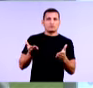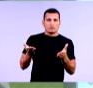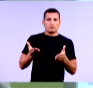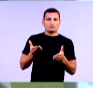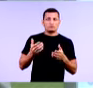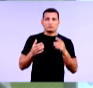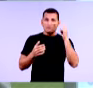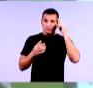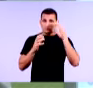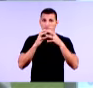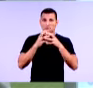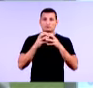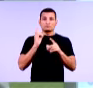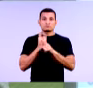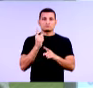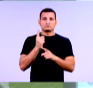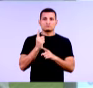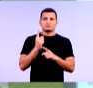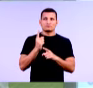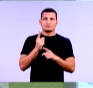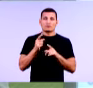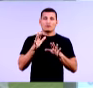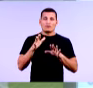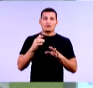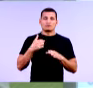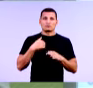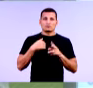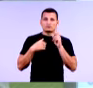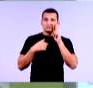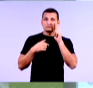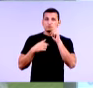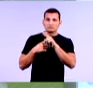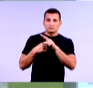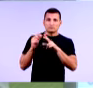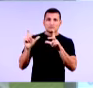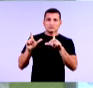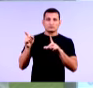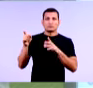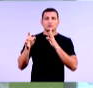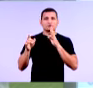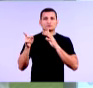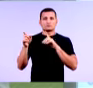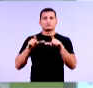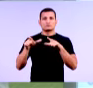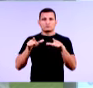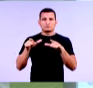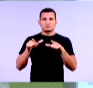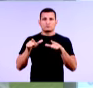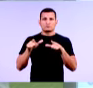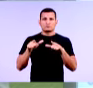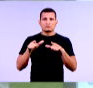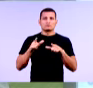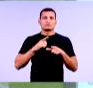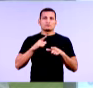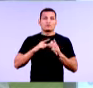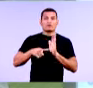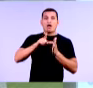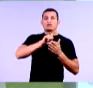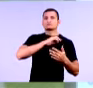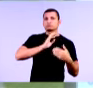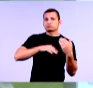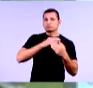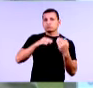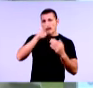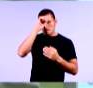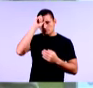cérebro identifica. Só que para chegar a ver essa televisão, para chegar a reconhecer essa televisão, houve todo um processo de aprendizado.